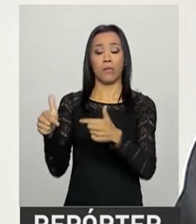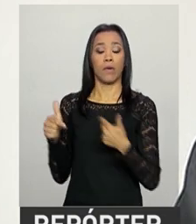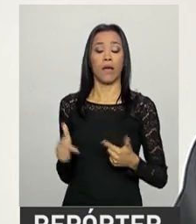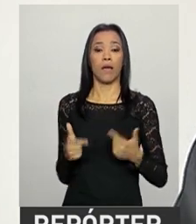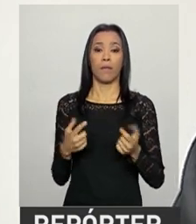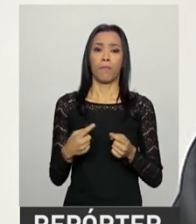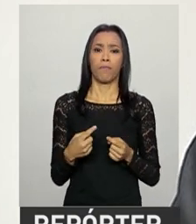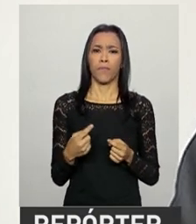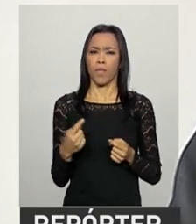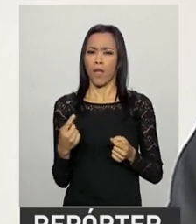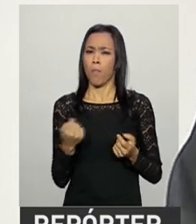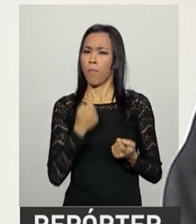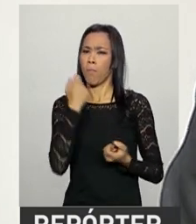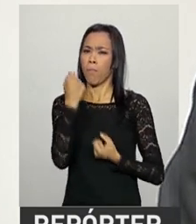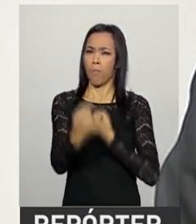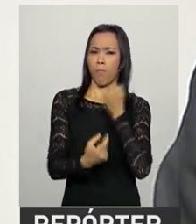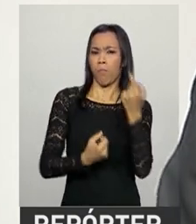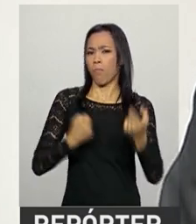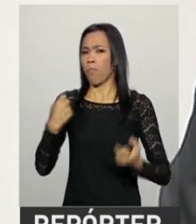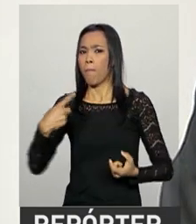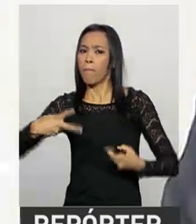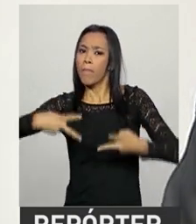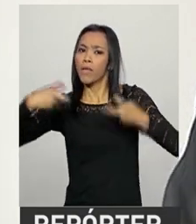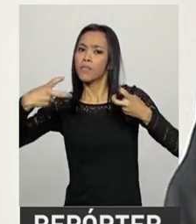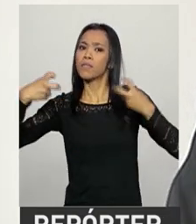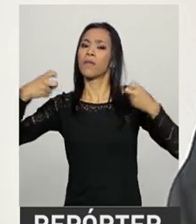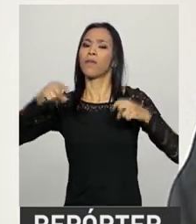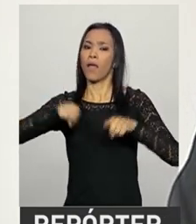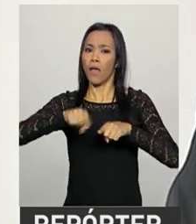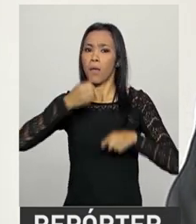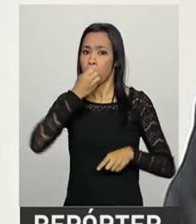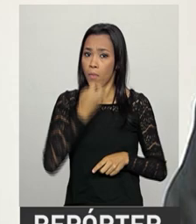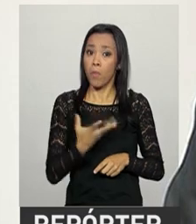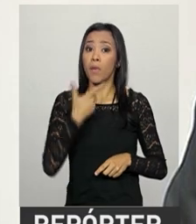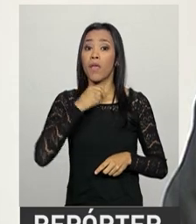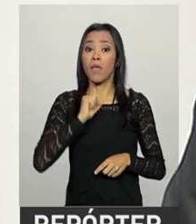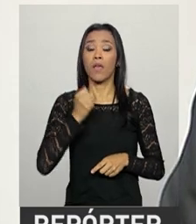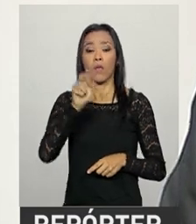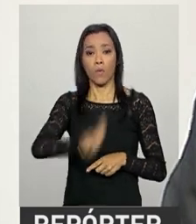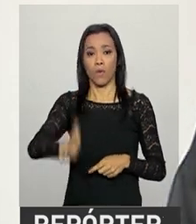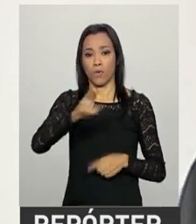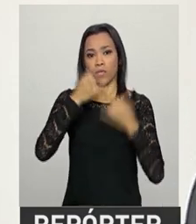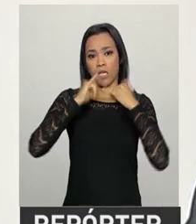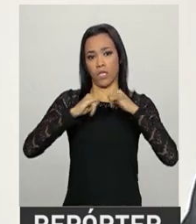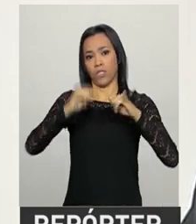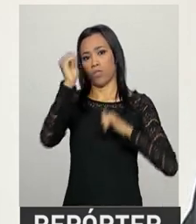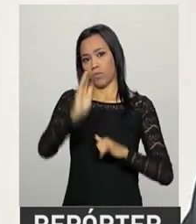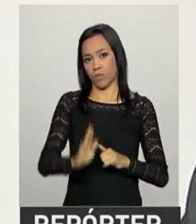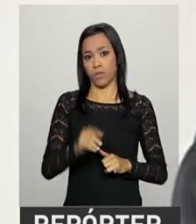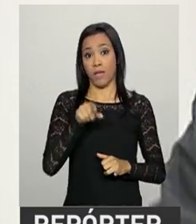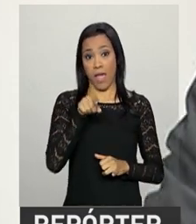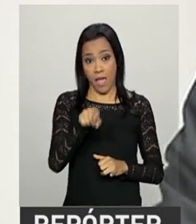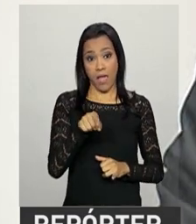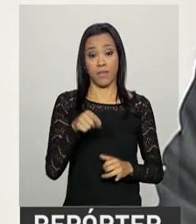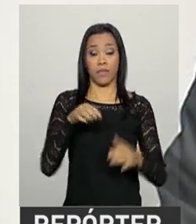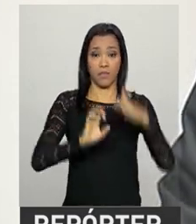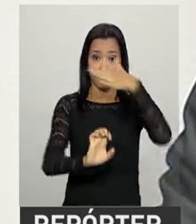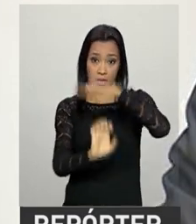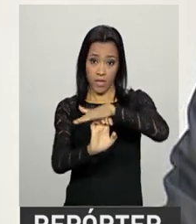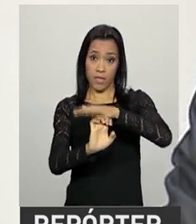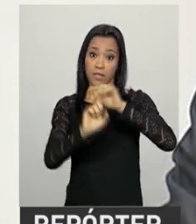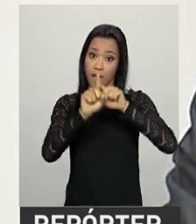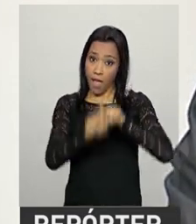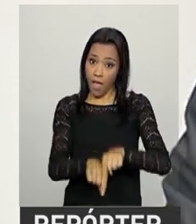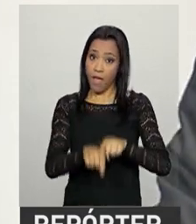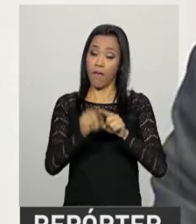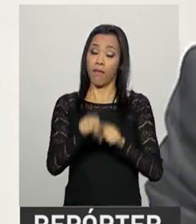pouco percebido. Será bom para o conjunto dos consumidores de energia do Brasil, né? Porque hoje essas distribuidoras são as que puxam